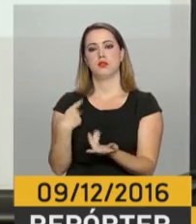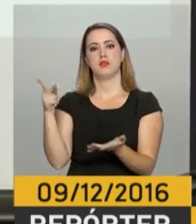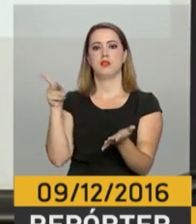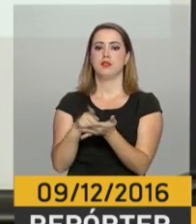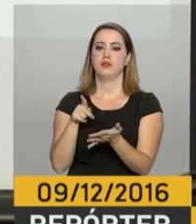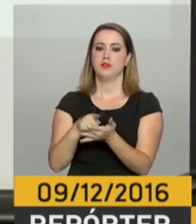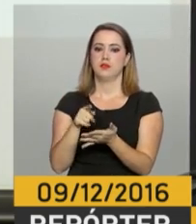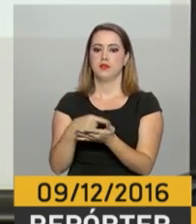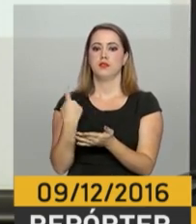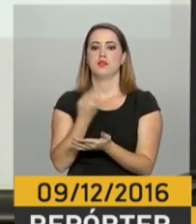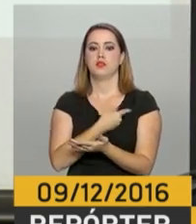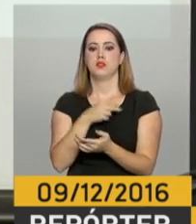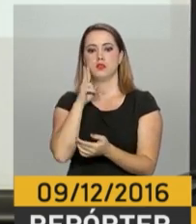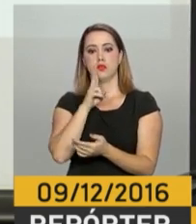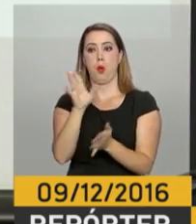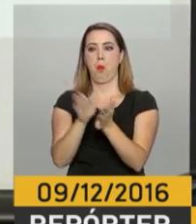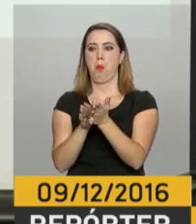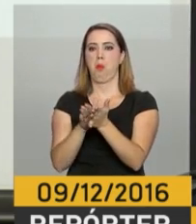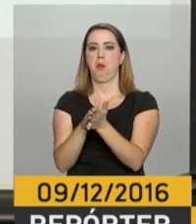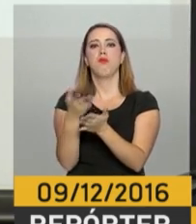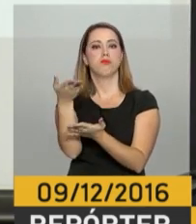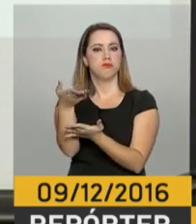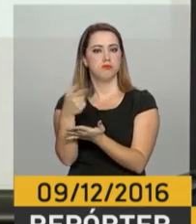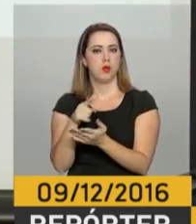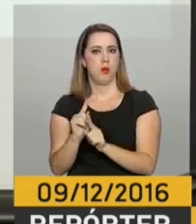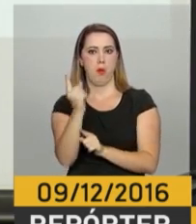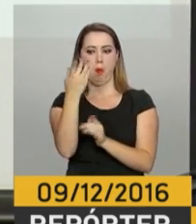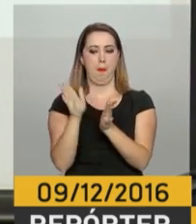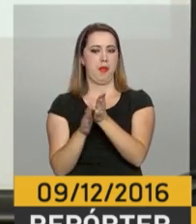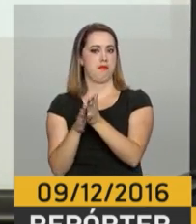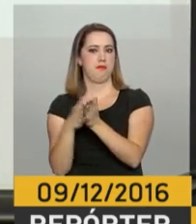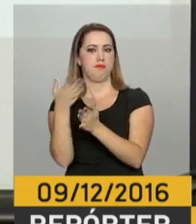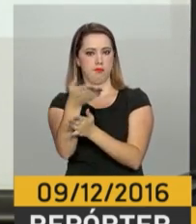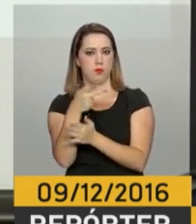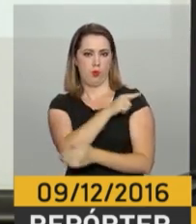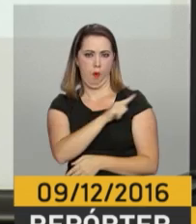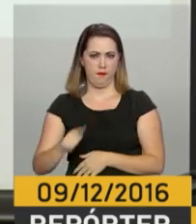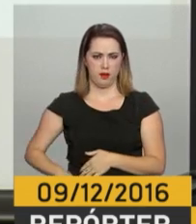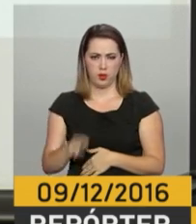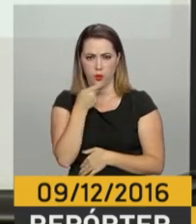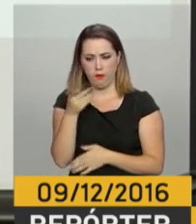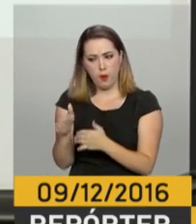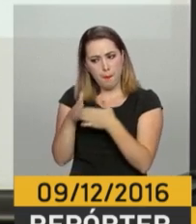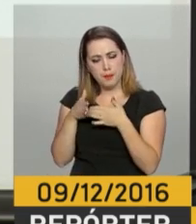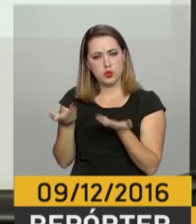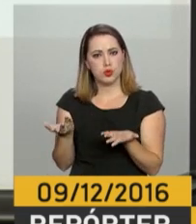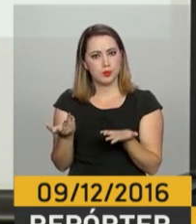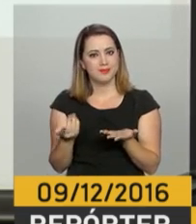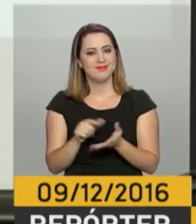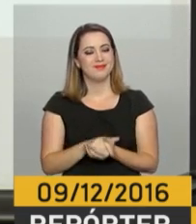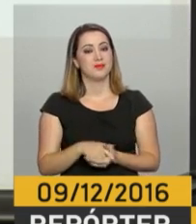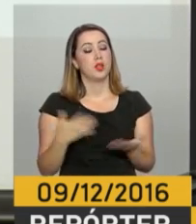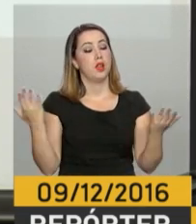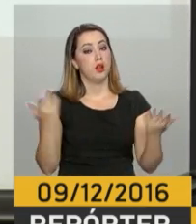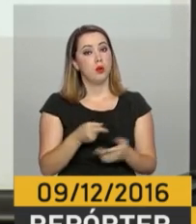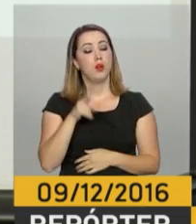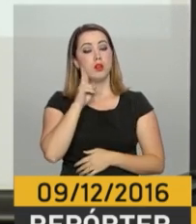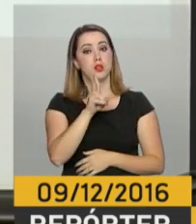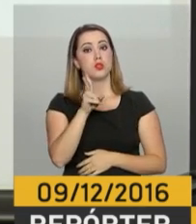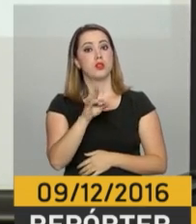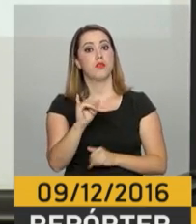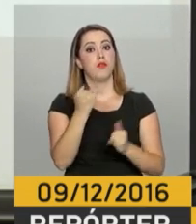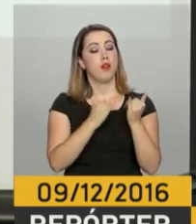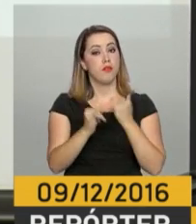fui o primeiro a aplaudir, vocês perceberam, quando o governador se manifestou. E eu recebo a informação de que já está